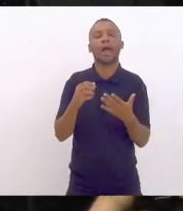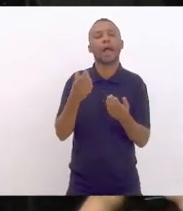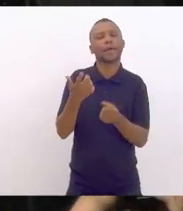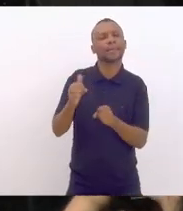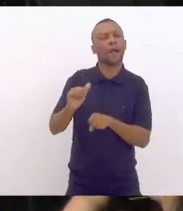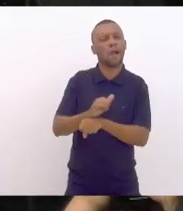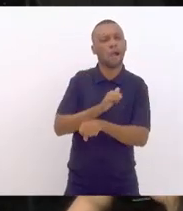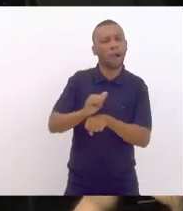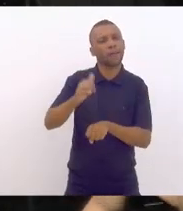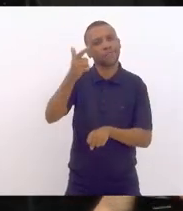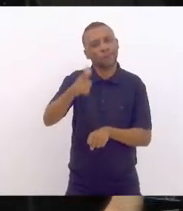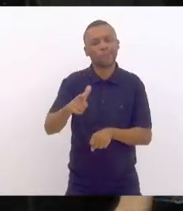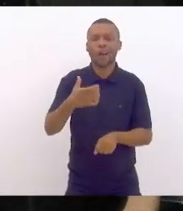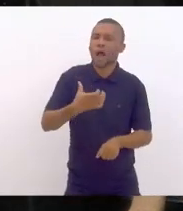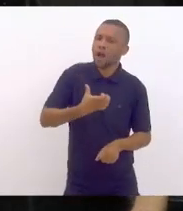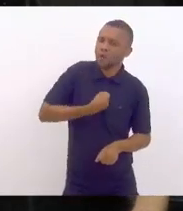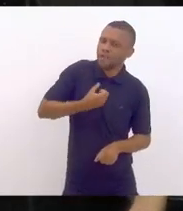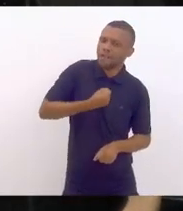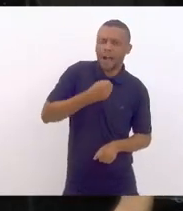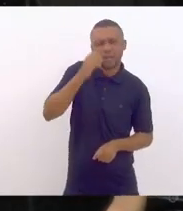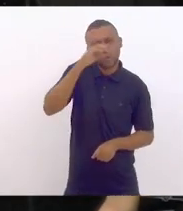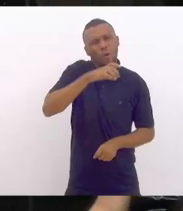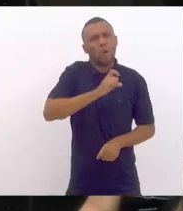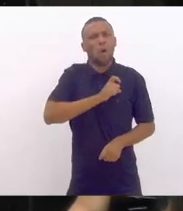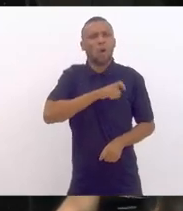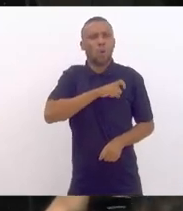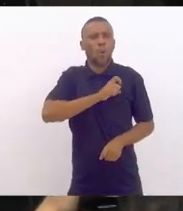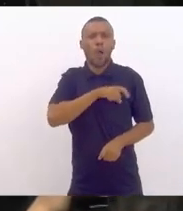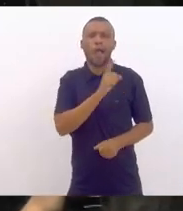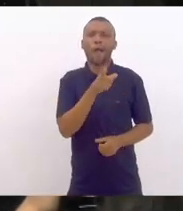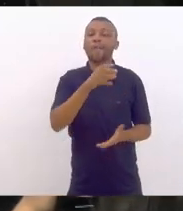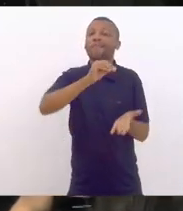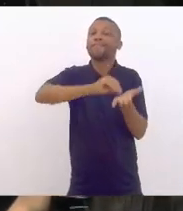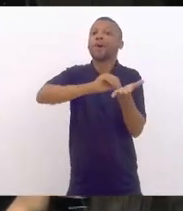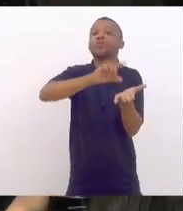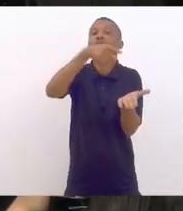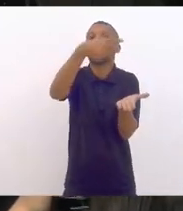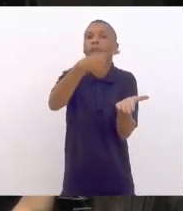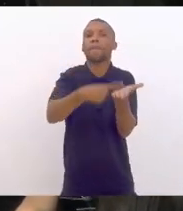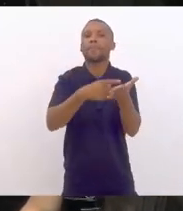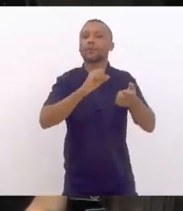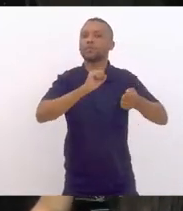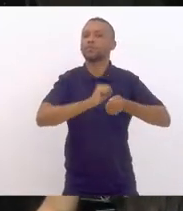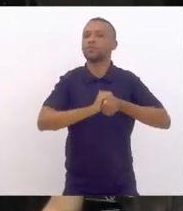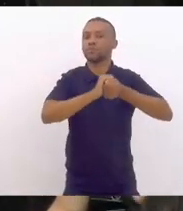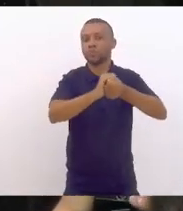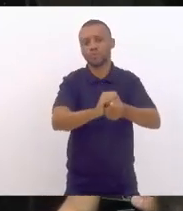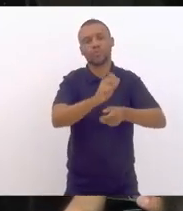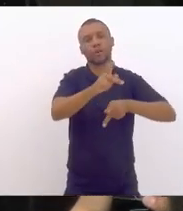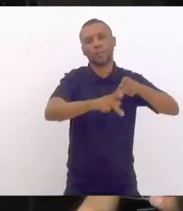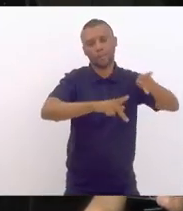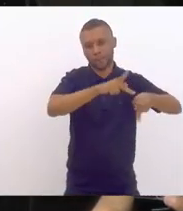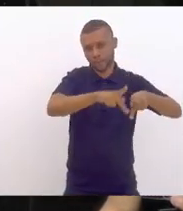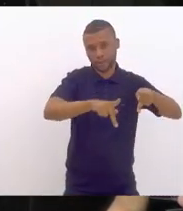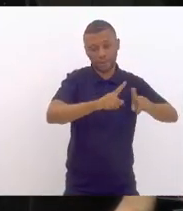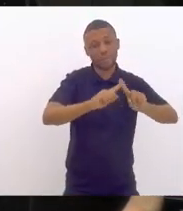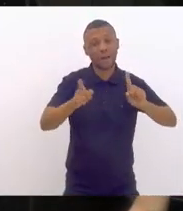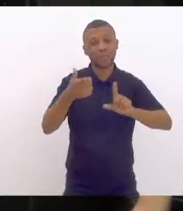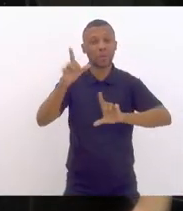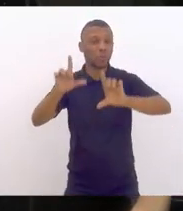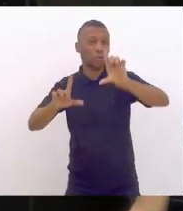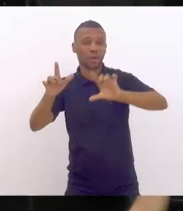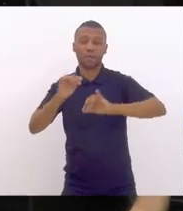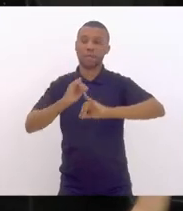repito covarde Cruel enfim descomprometida com a população embora os programas eleitorais do governador sejam